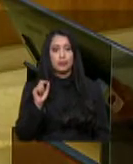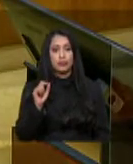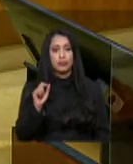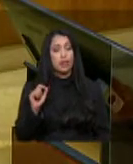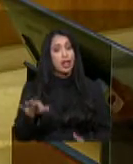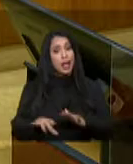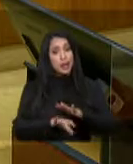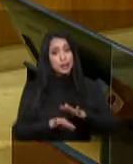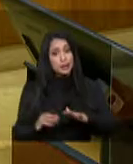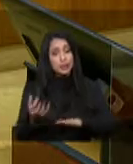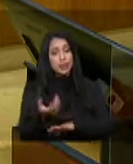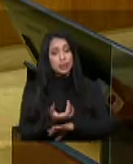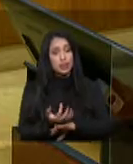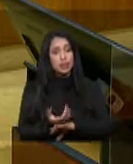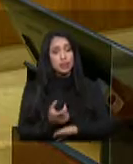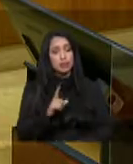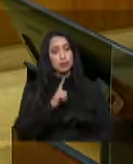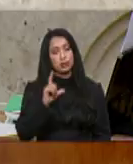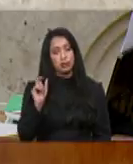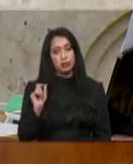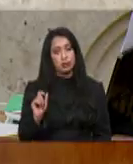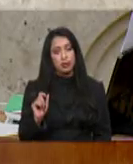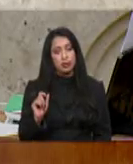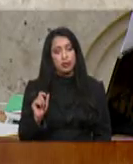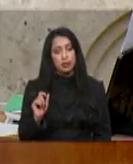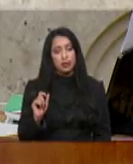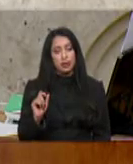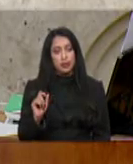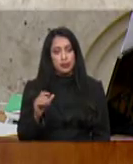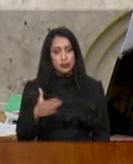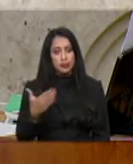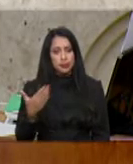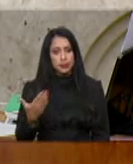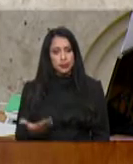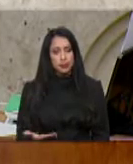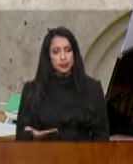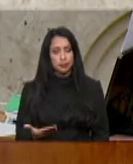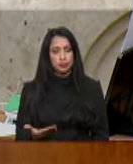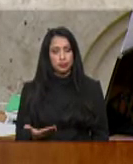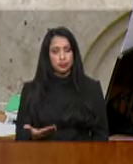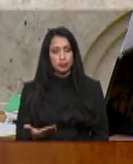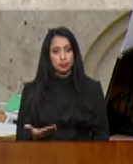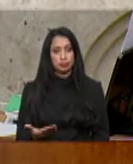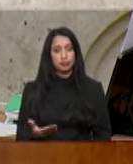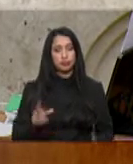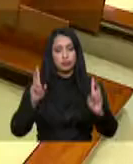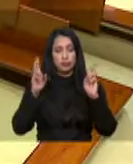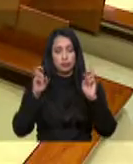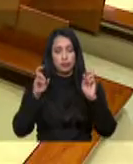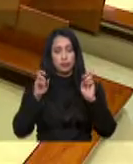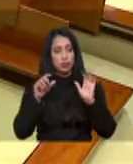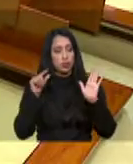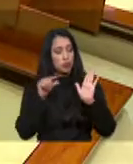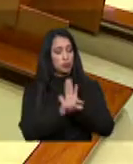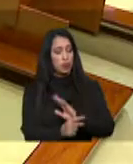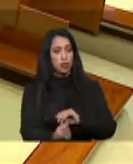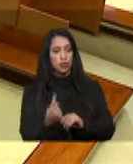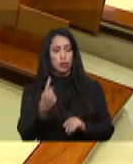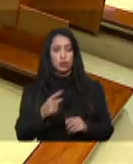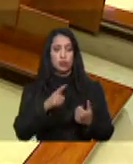ambientais. Então, além dessa questão específica, específica agora do parágrafo único do